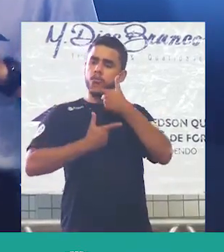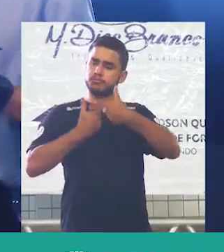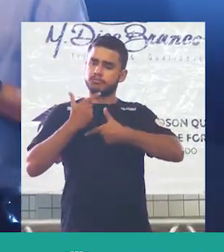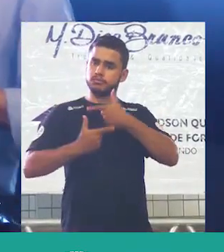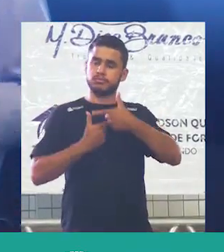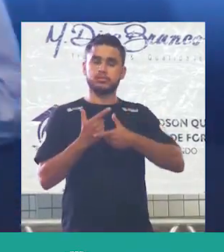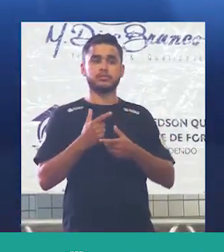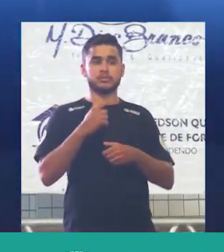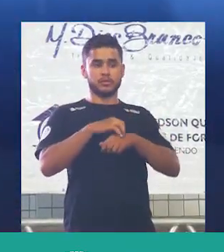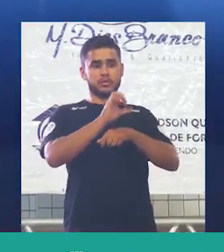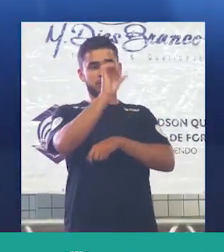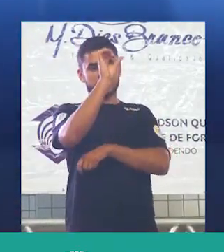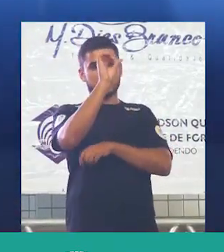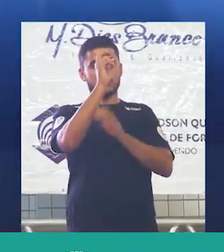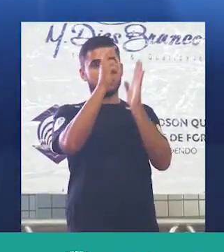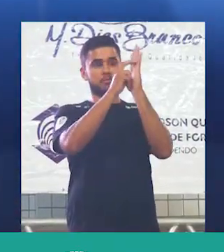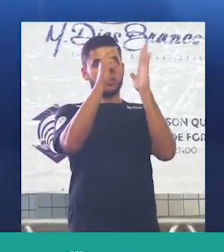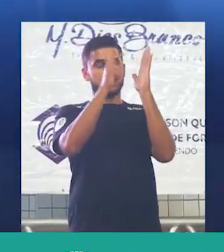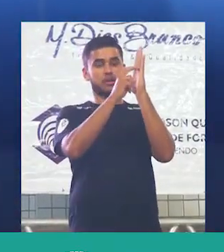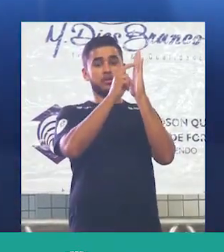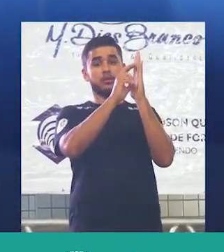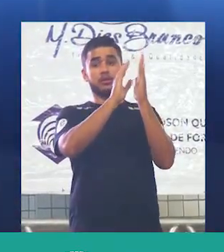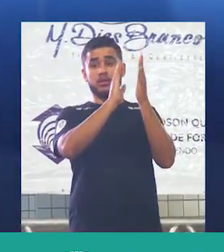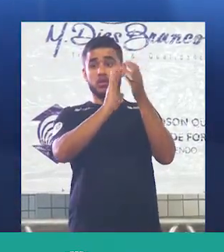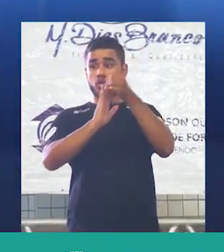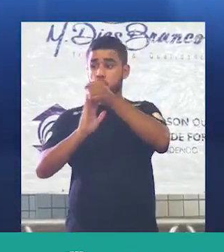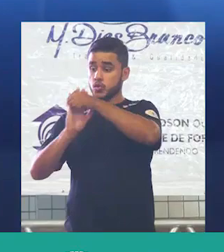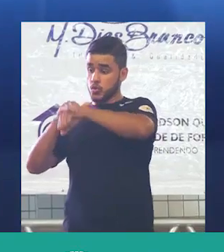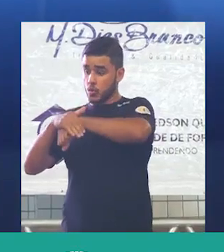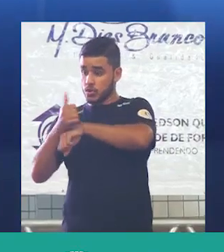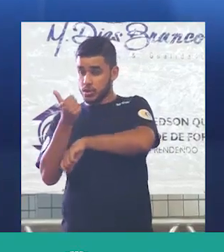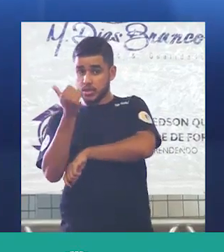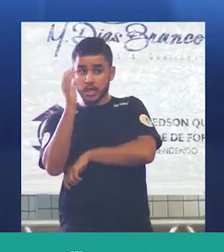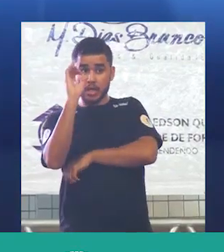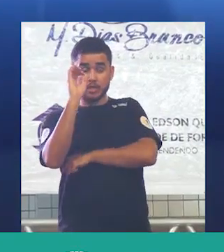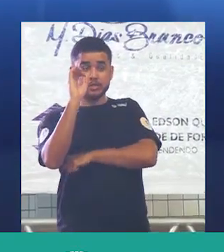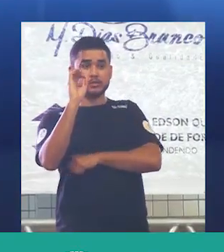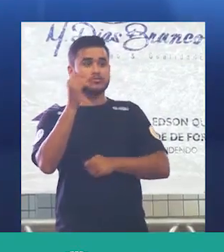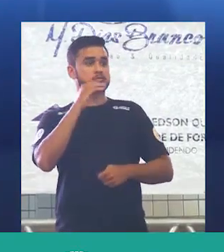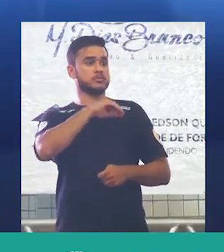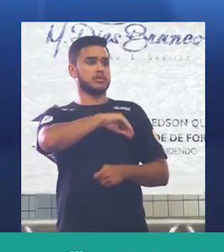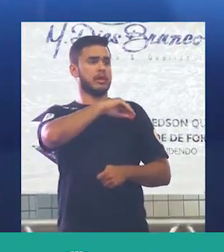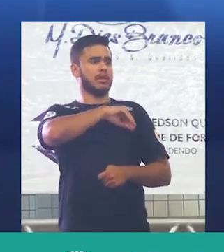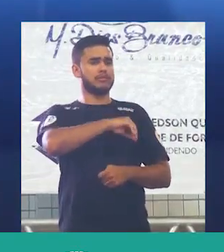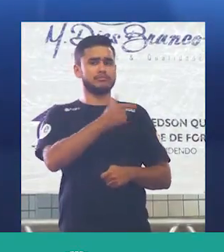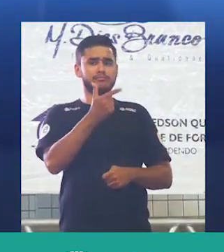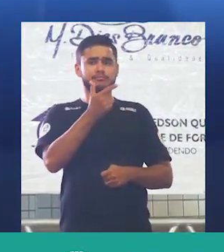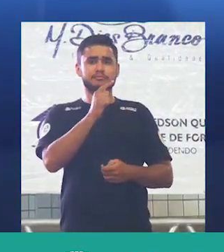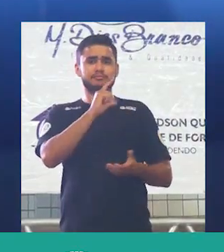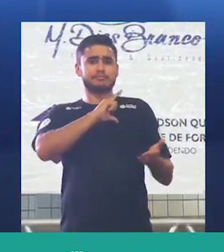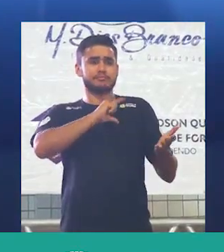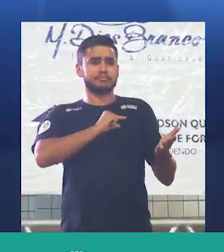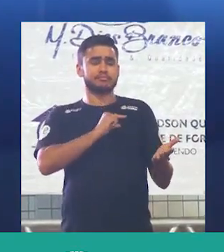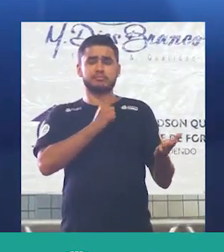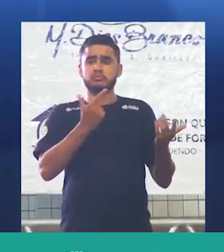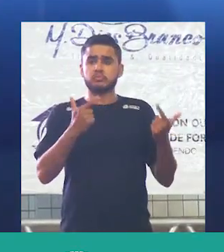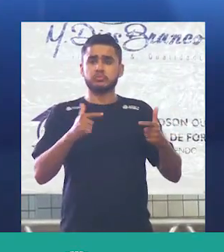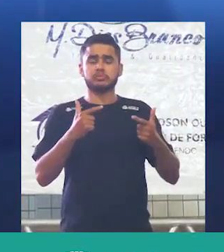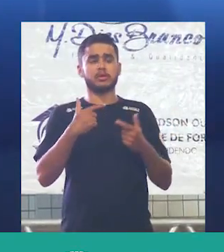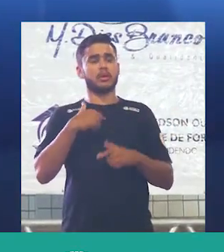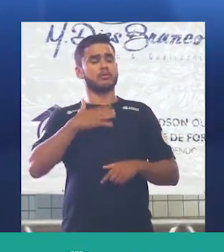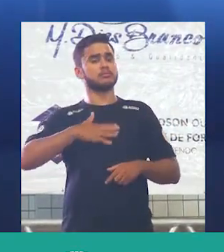trabalho 6 horas da manhã, vão sair 10 da noite, não tem salário mínimo, não tem descanso